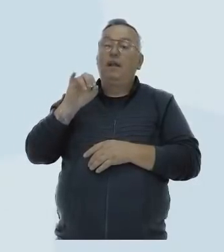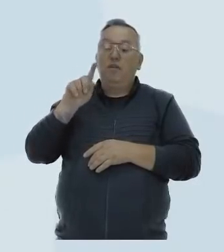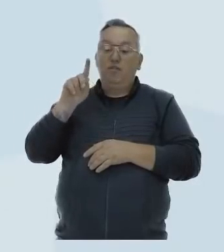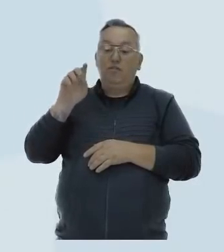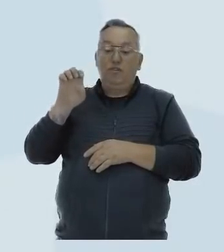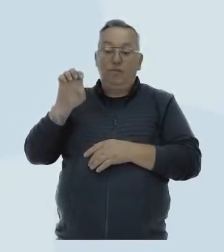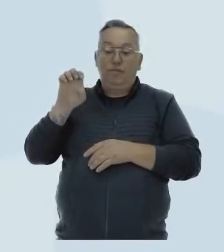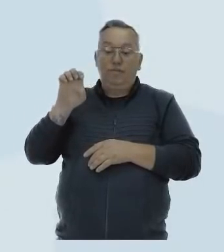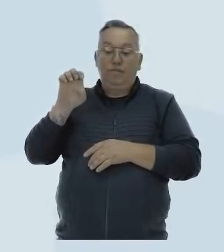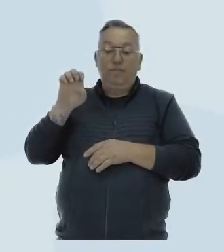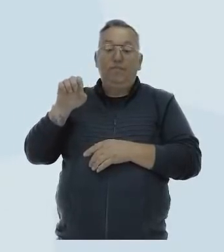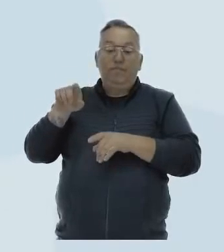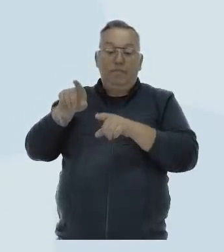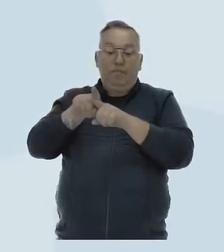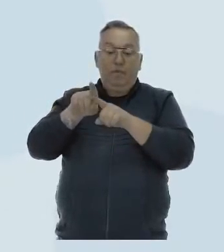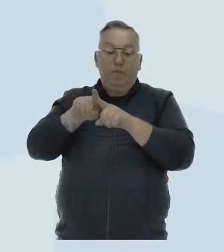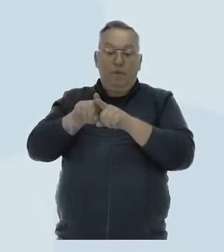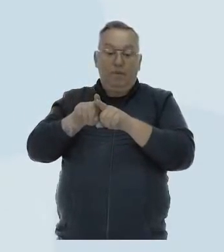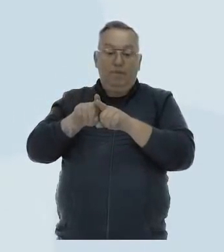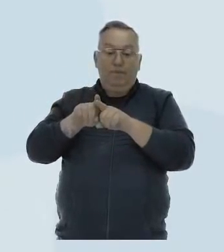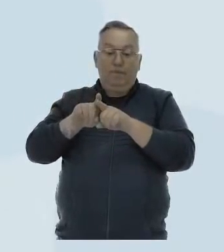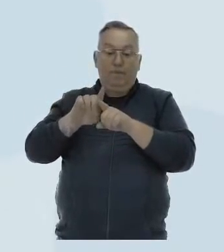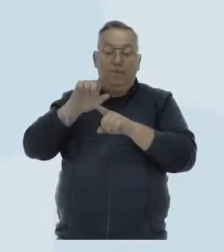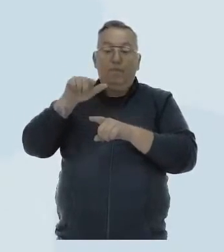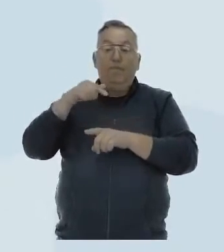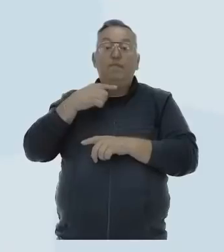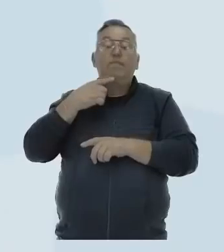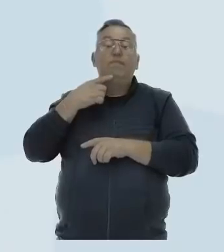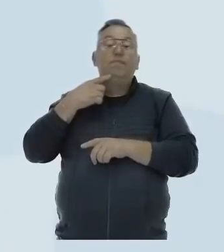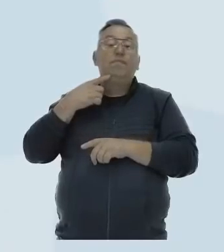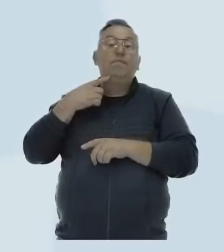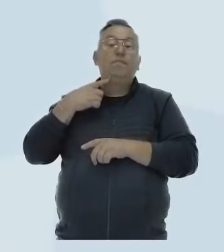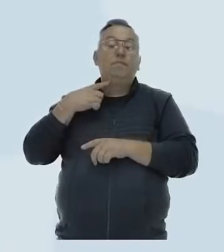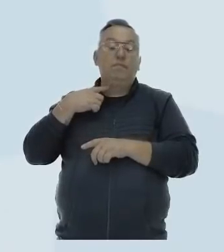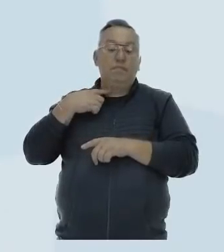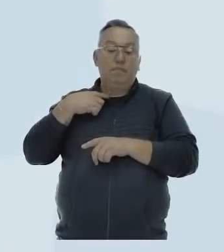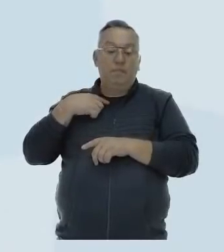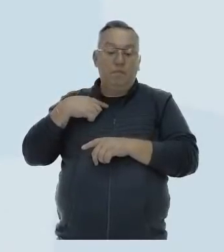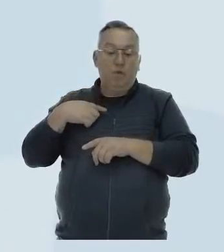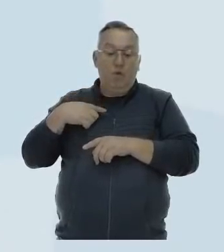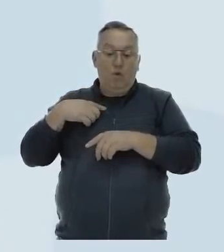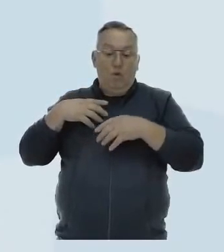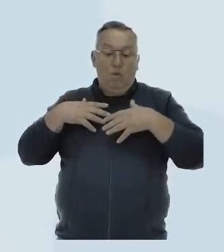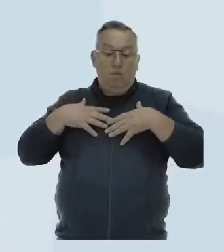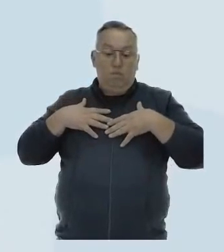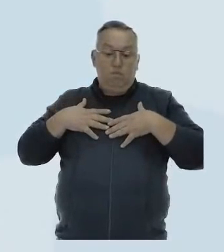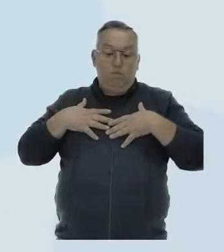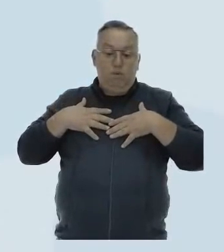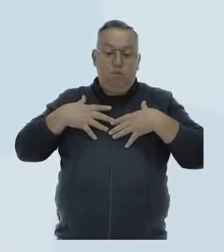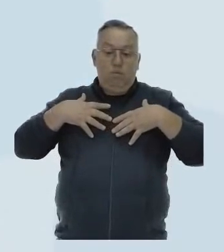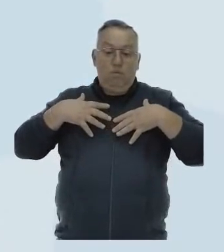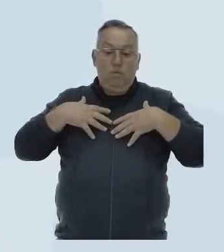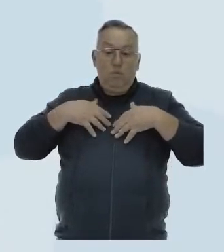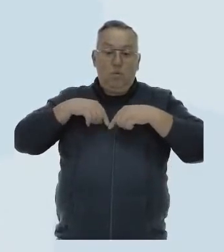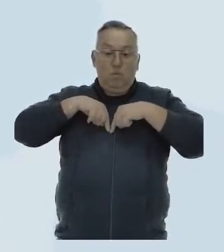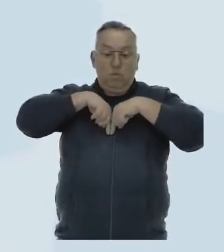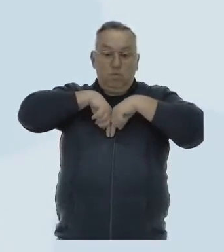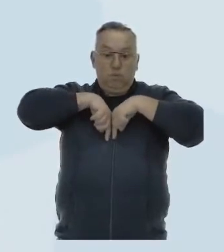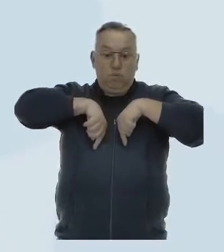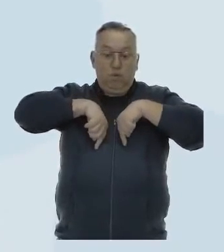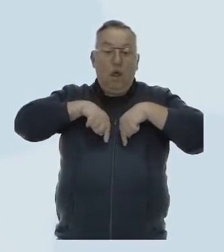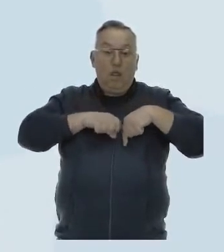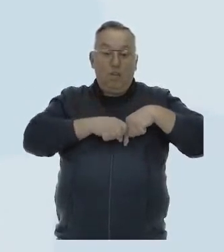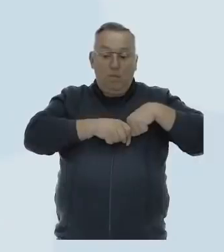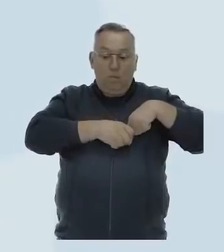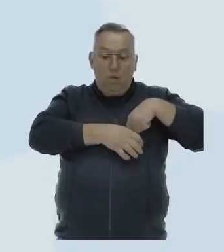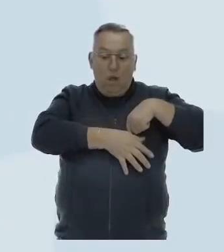laringe, aí ele vai lá para os brônquios aqui, e aqui para os bronquíolos, tá